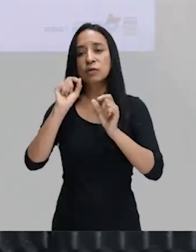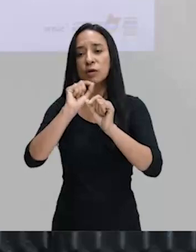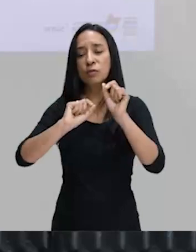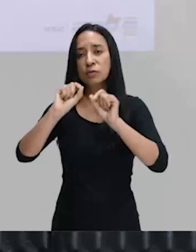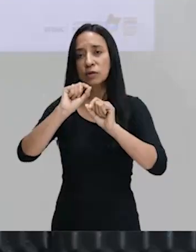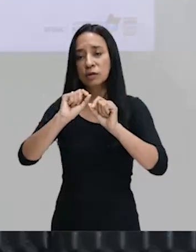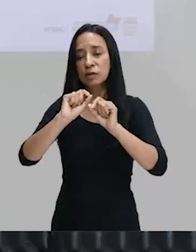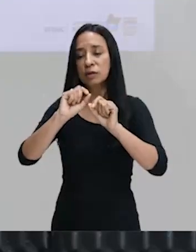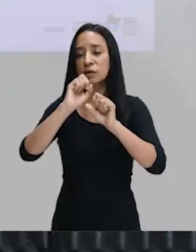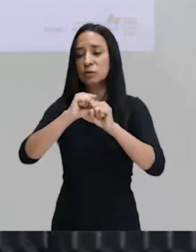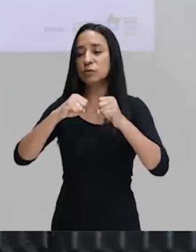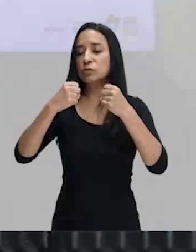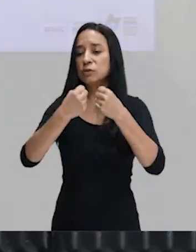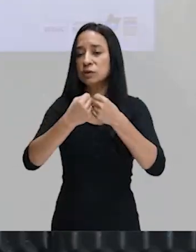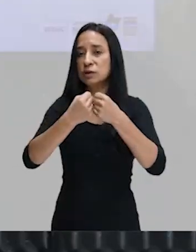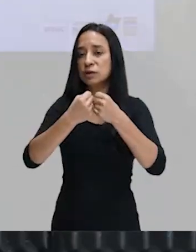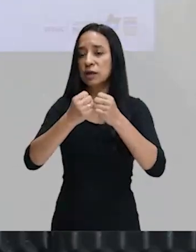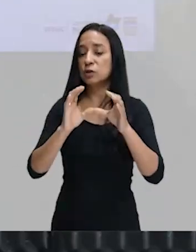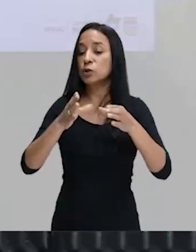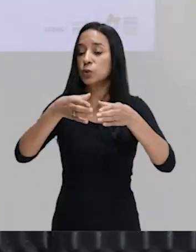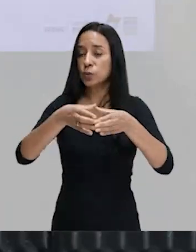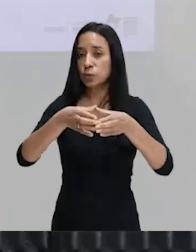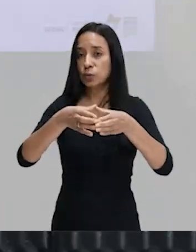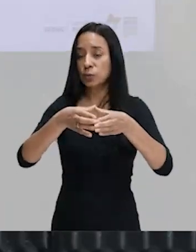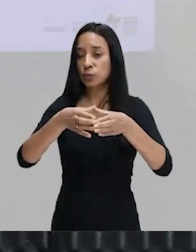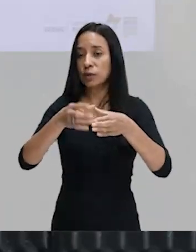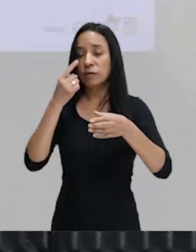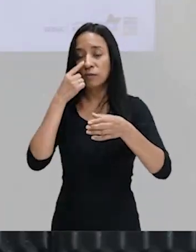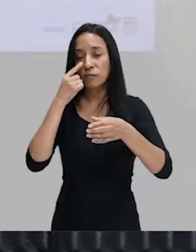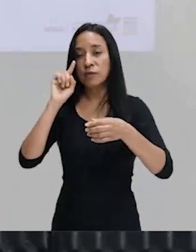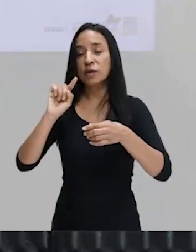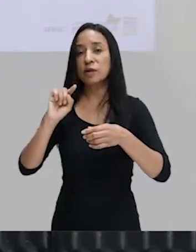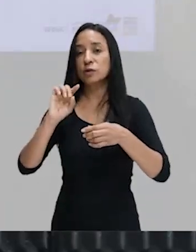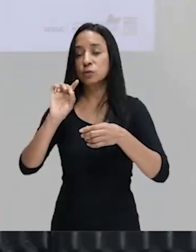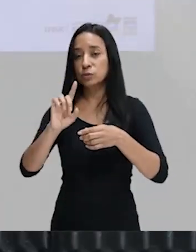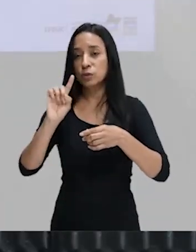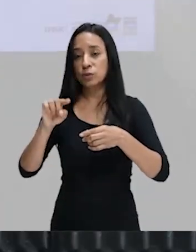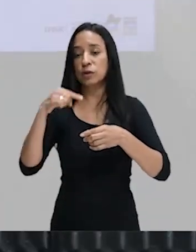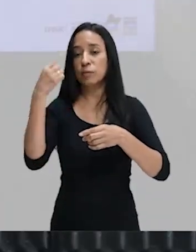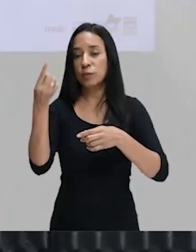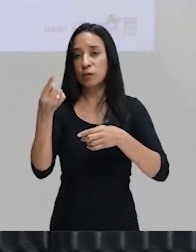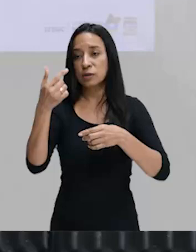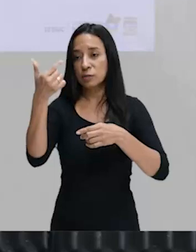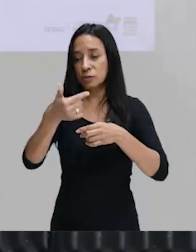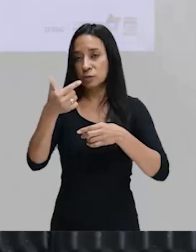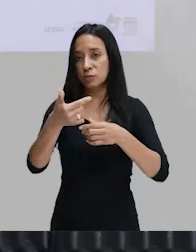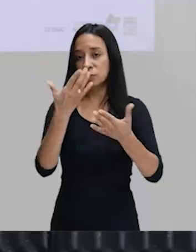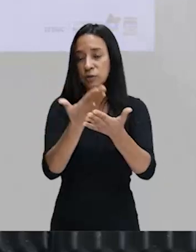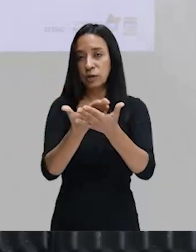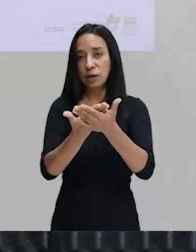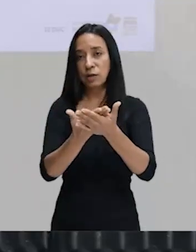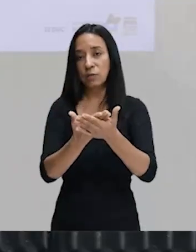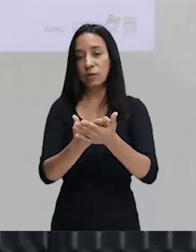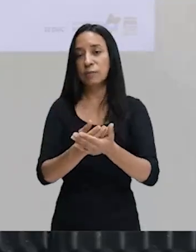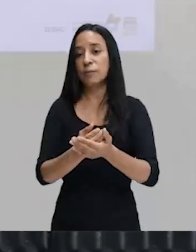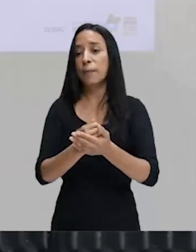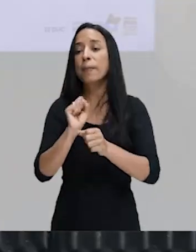sociedade de classes. Só que essa a gente vai ver somente na próxima parte dessa aula. Fechado? Então é